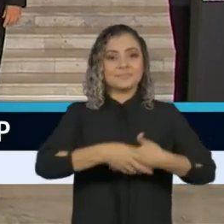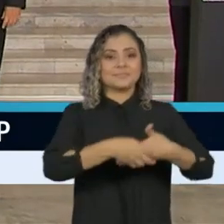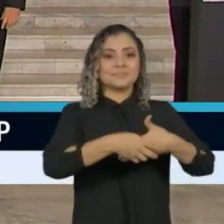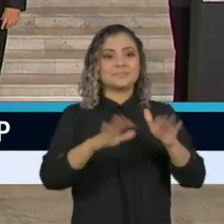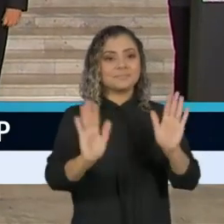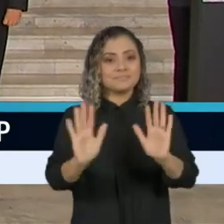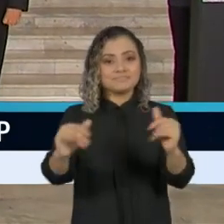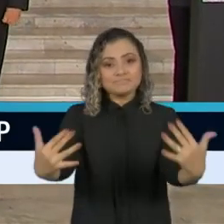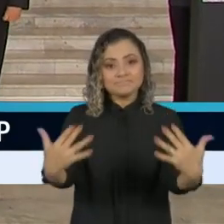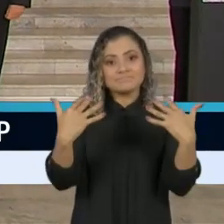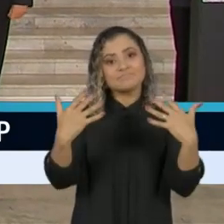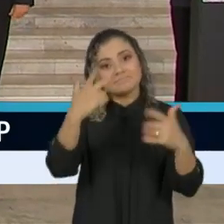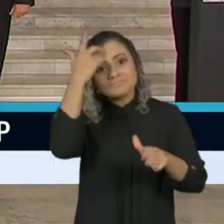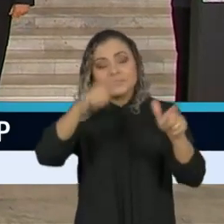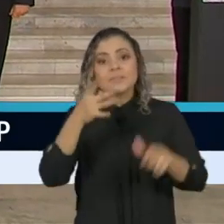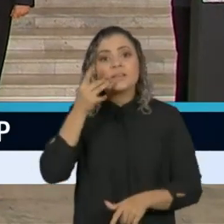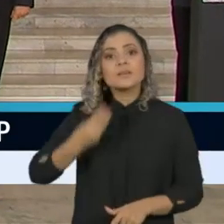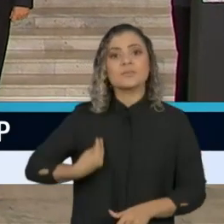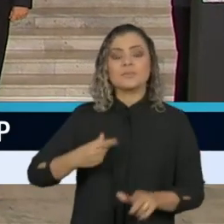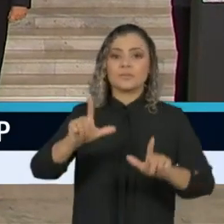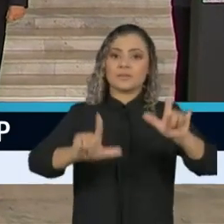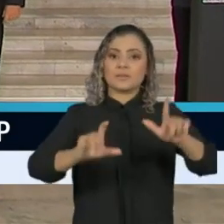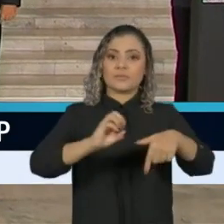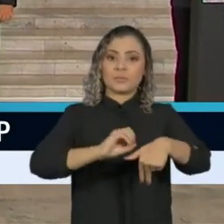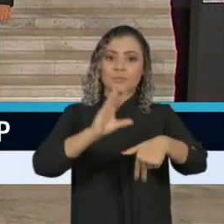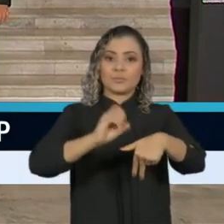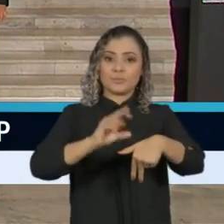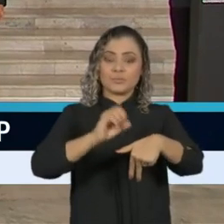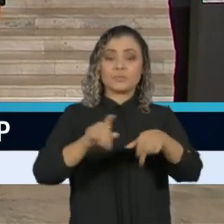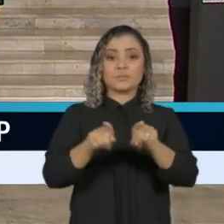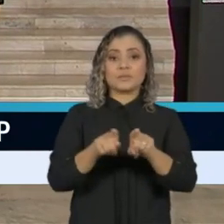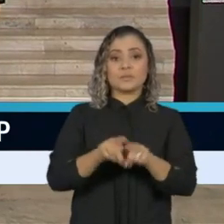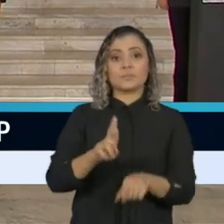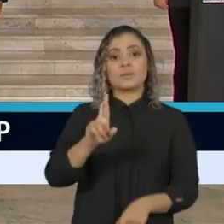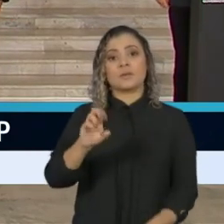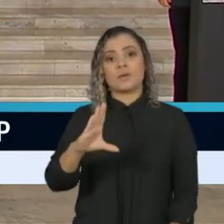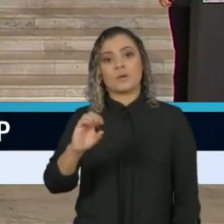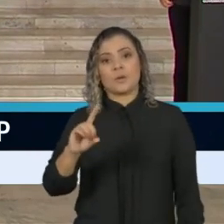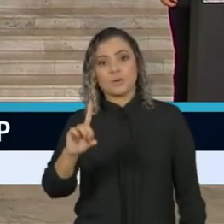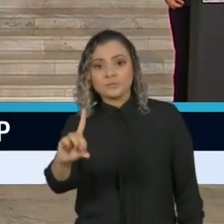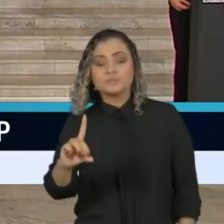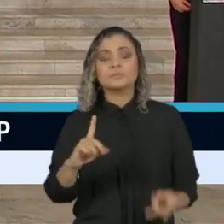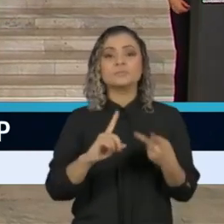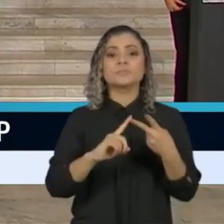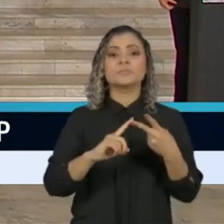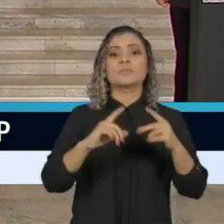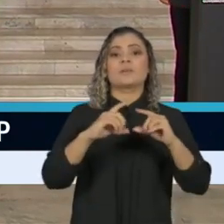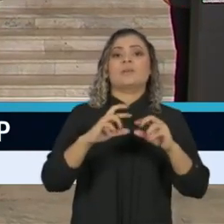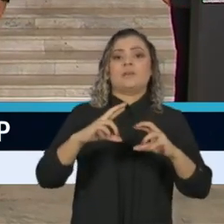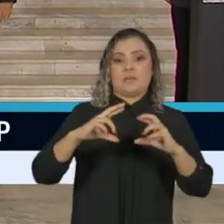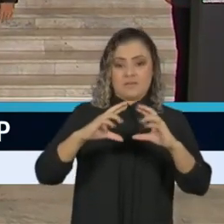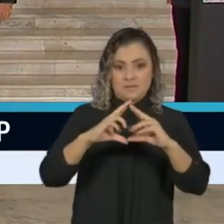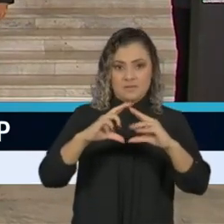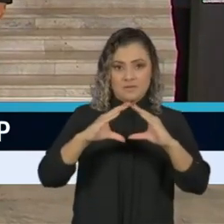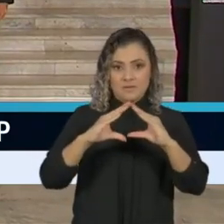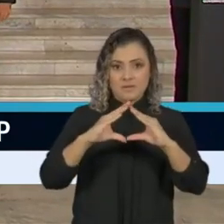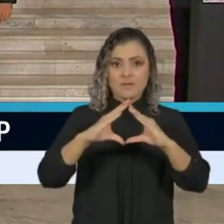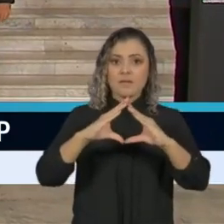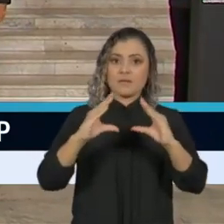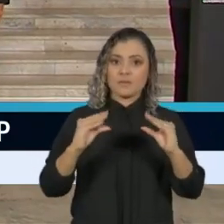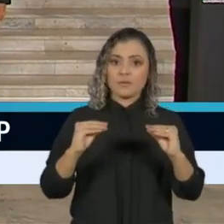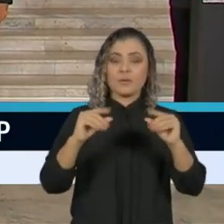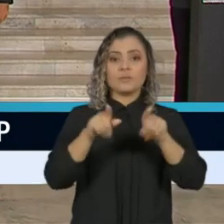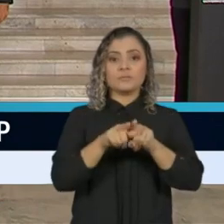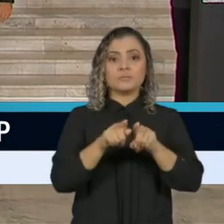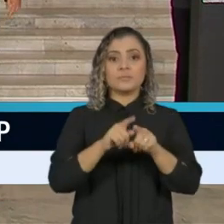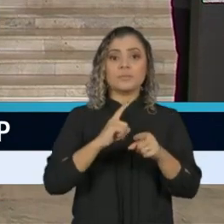estão nos assistindo ao vivo pela TV Cultura, pela Record News, também por outras emissoras que estão em transmissão